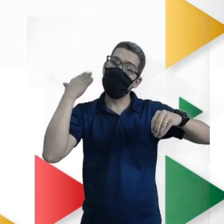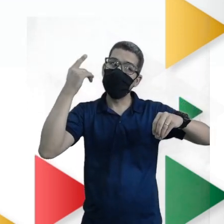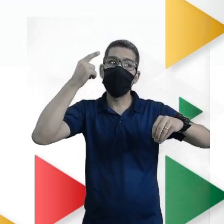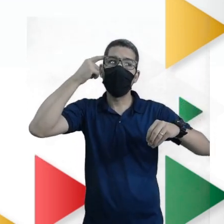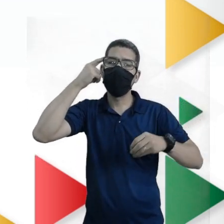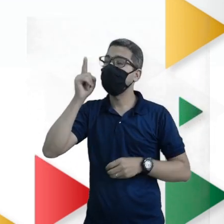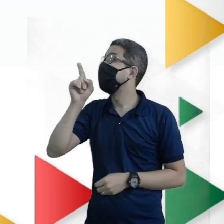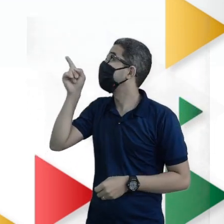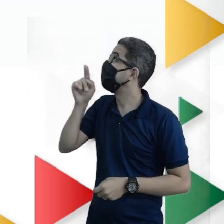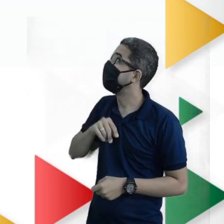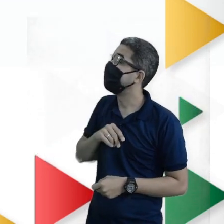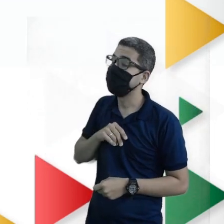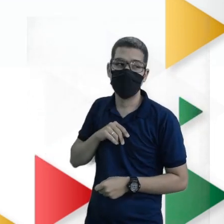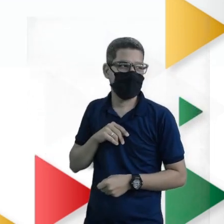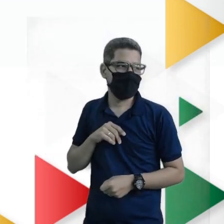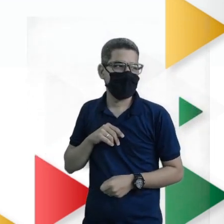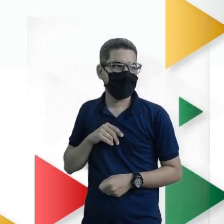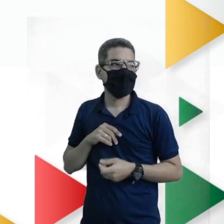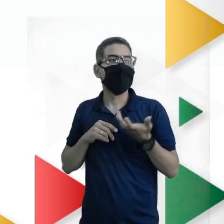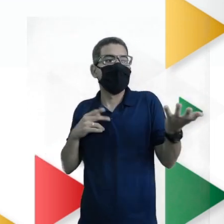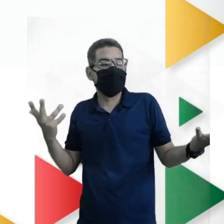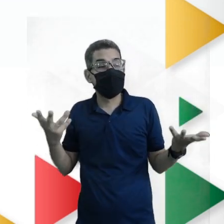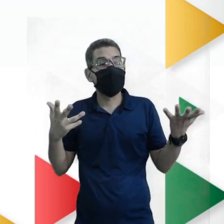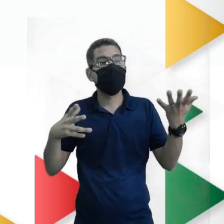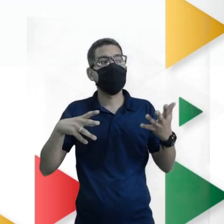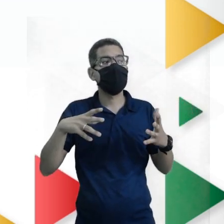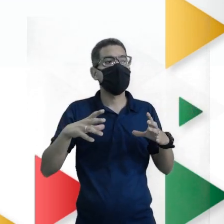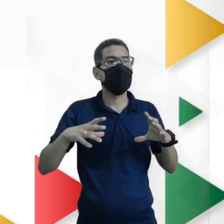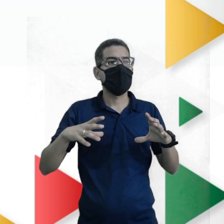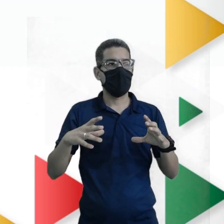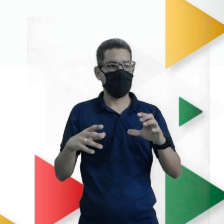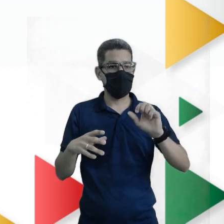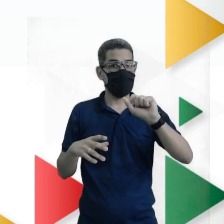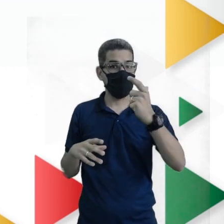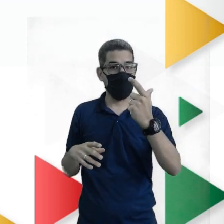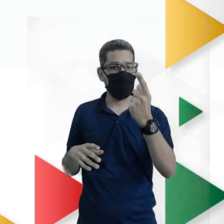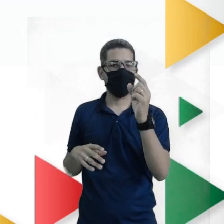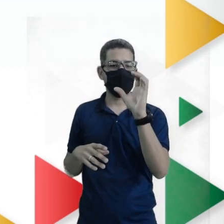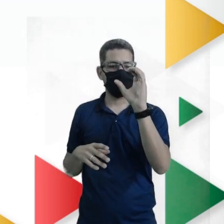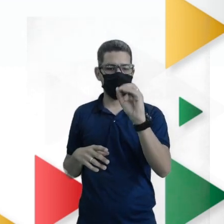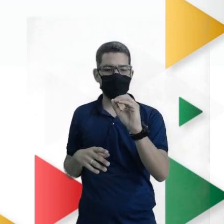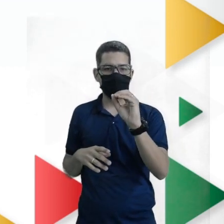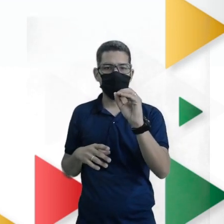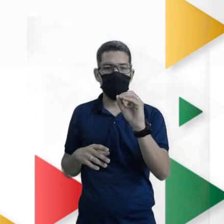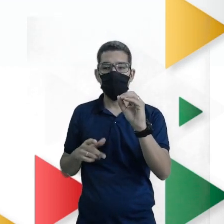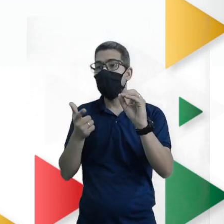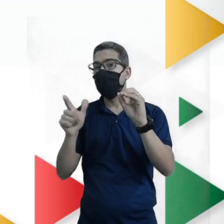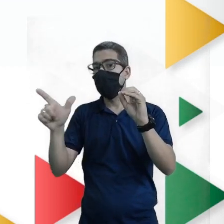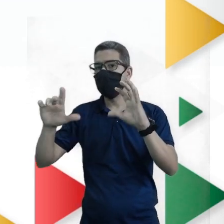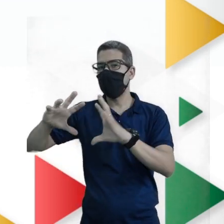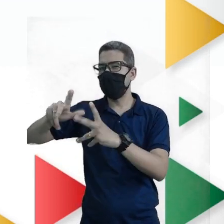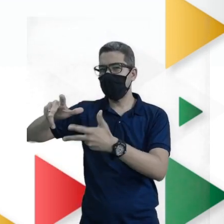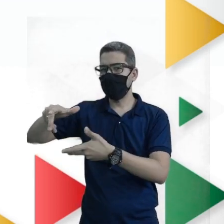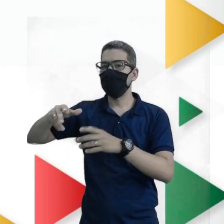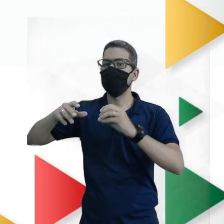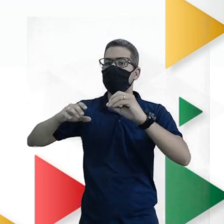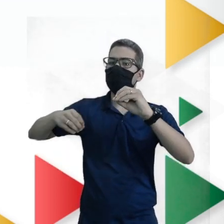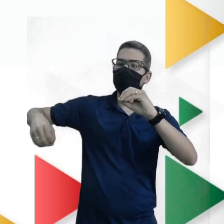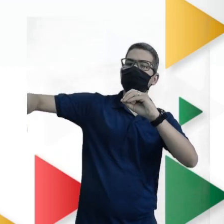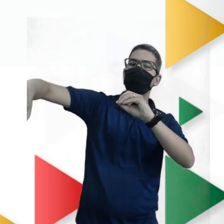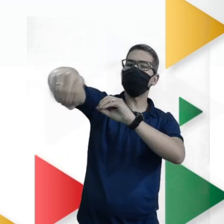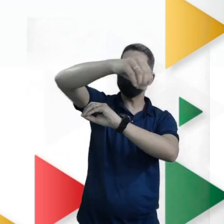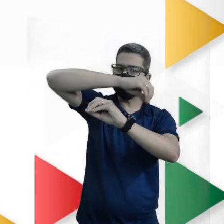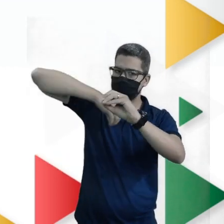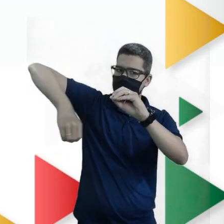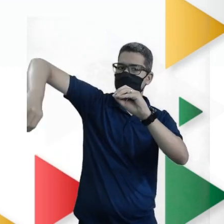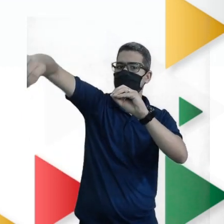é o contrário. A Terra e os demais planetas do nosso sistema solar que giram em torno do Sol, tá